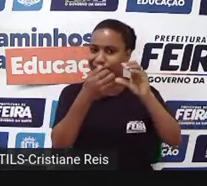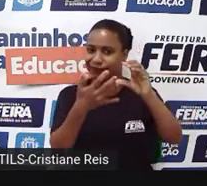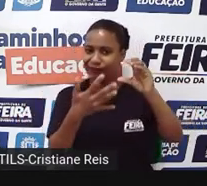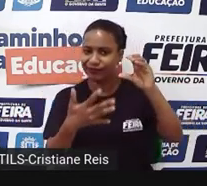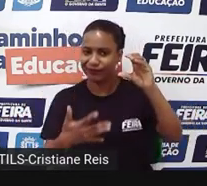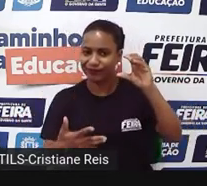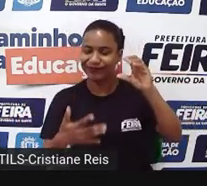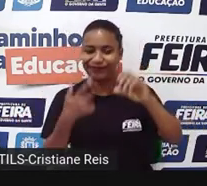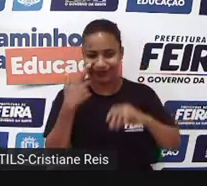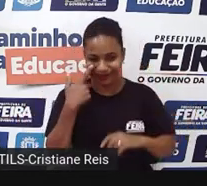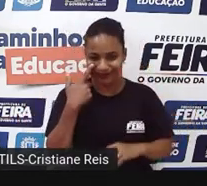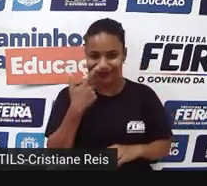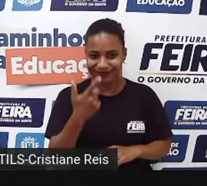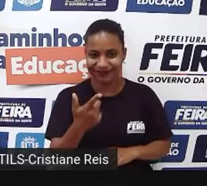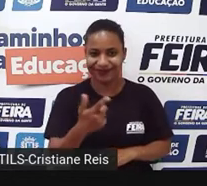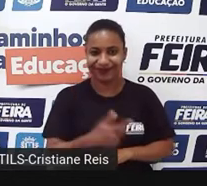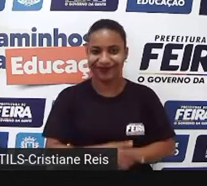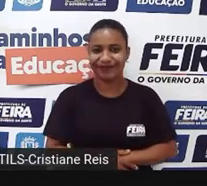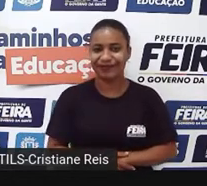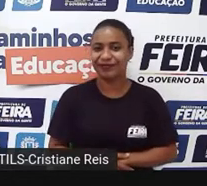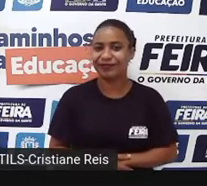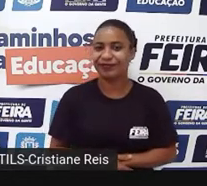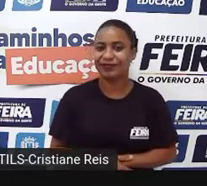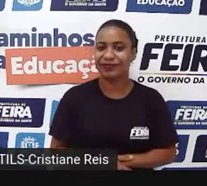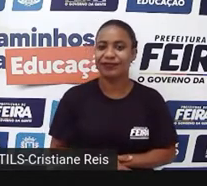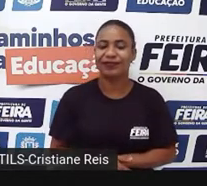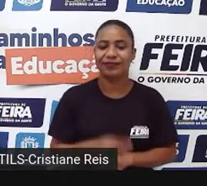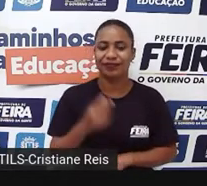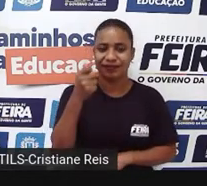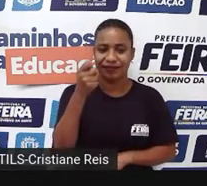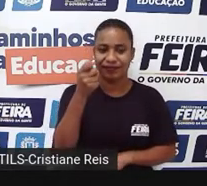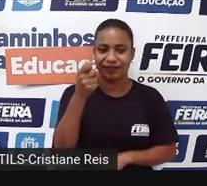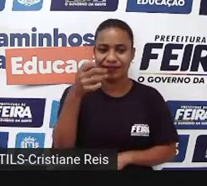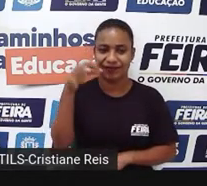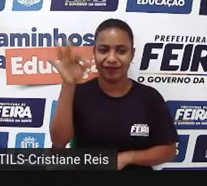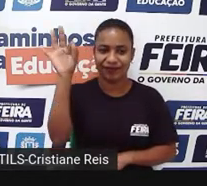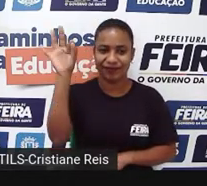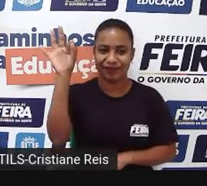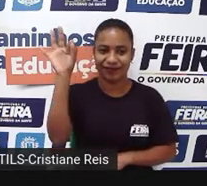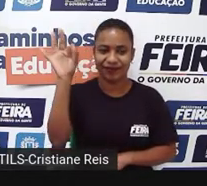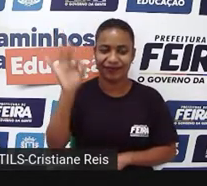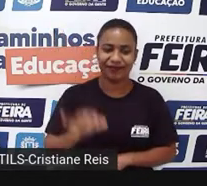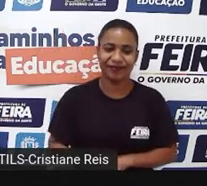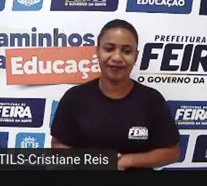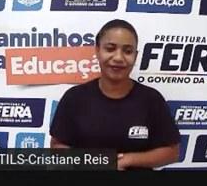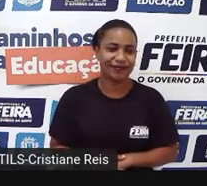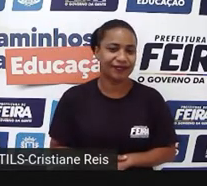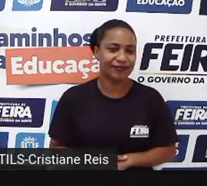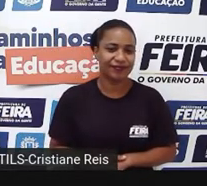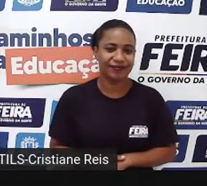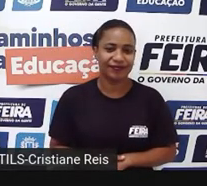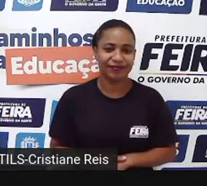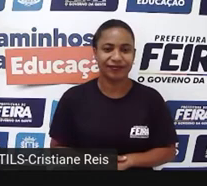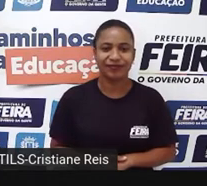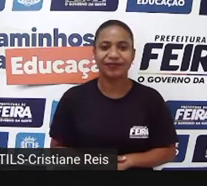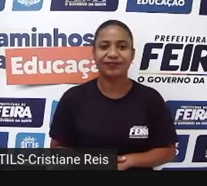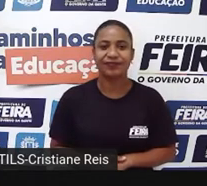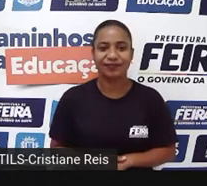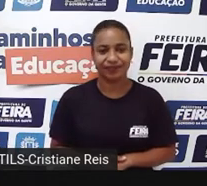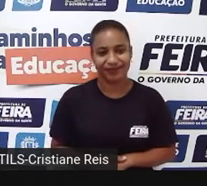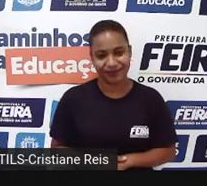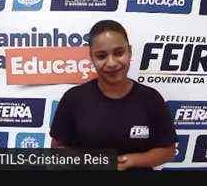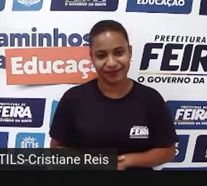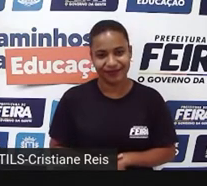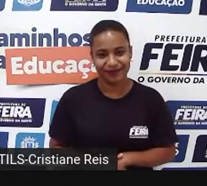Ok, let's go. Here. Next one. Próximo.